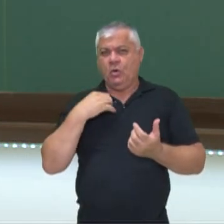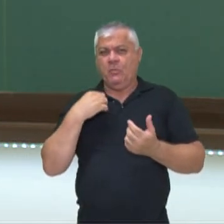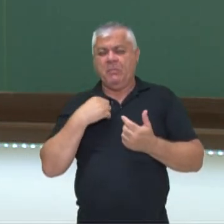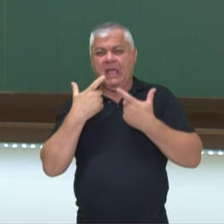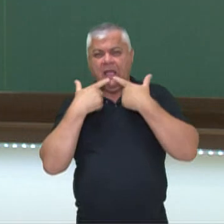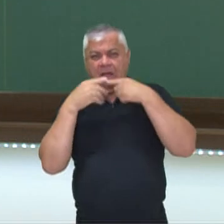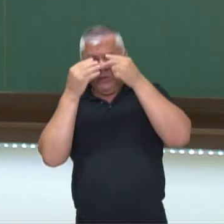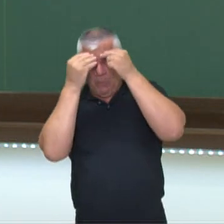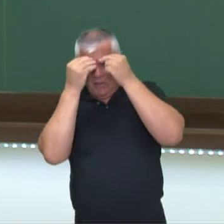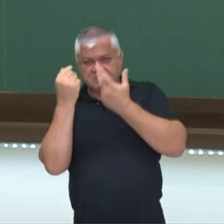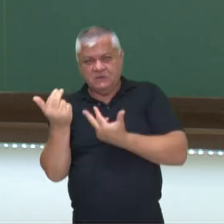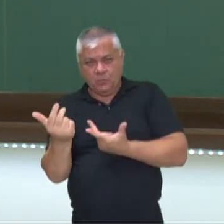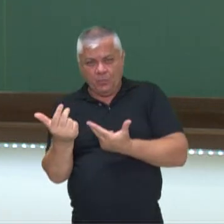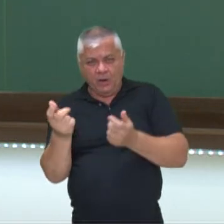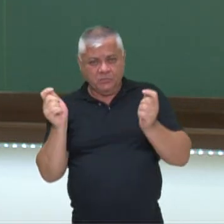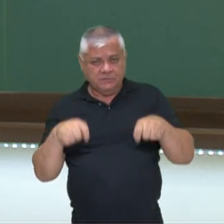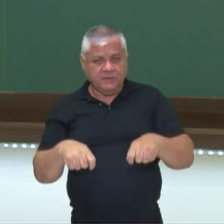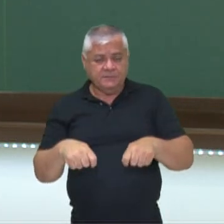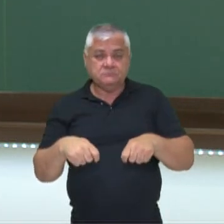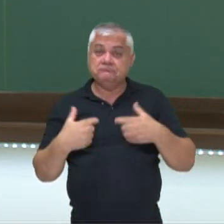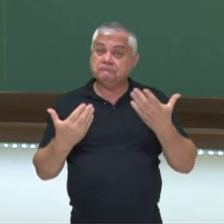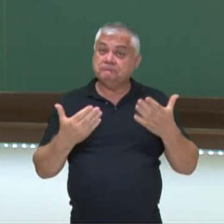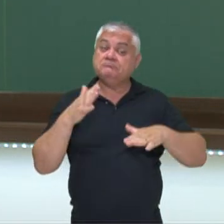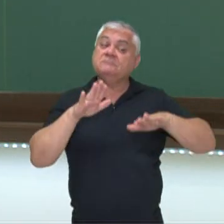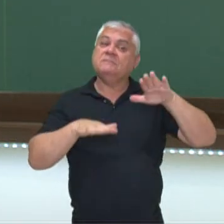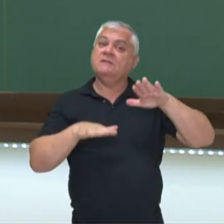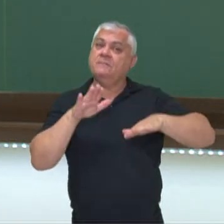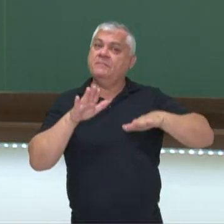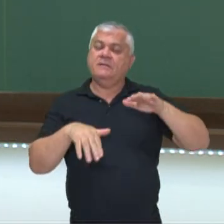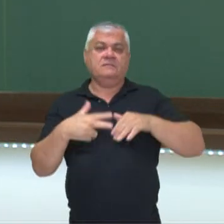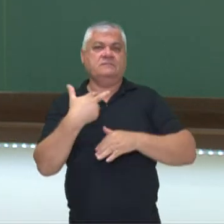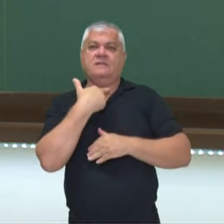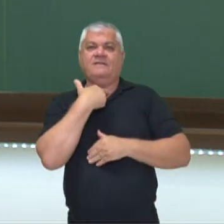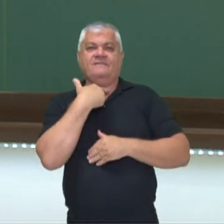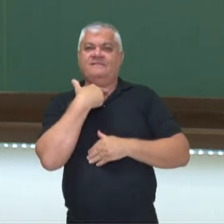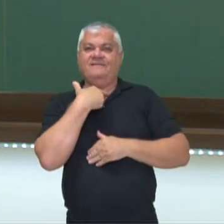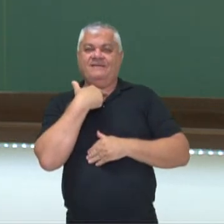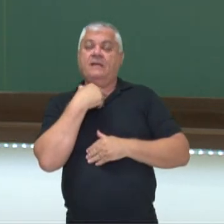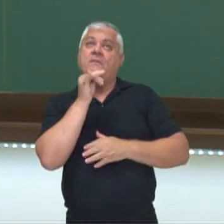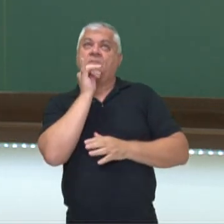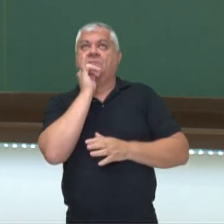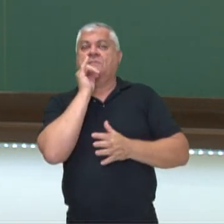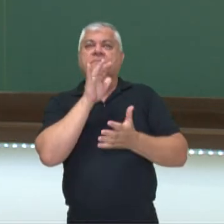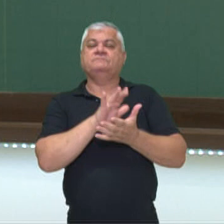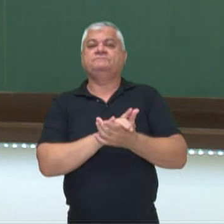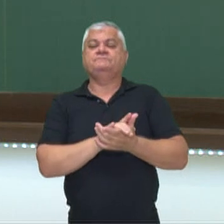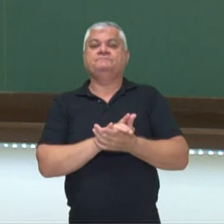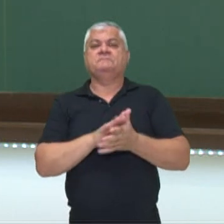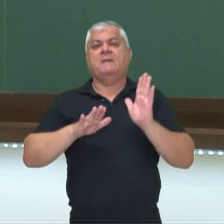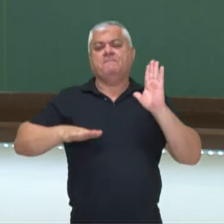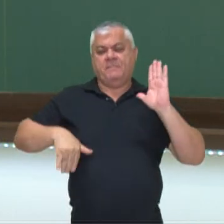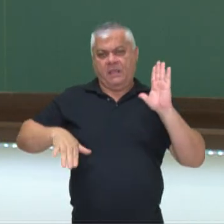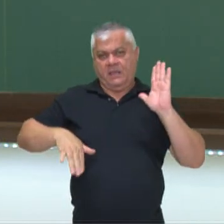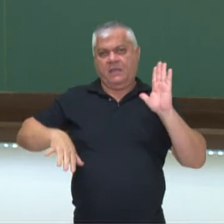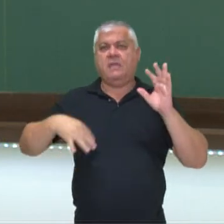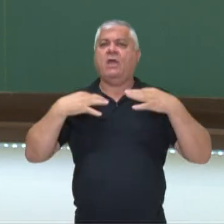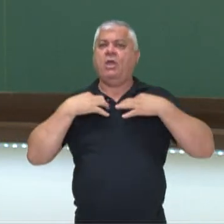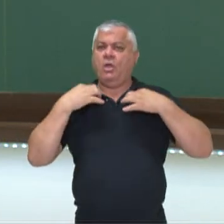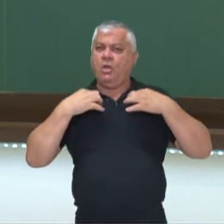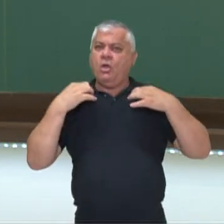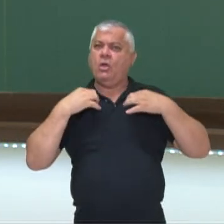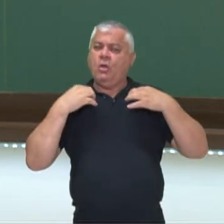da mesma forma? Em determinadas situações nós não podemos utilizar. Se você vai, por exemplo, à praia, você vai com uma roupa